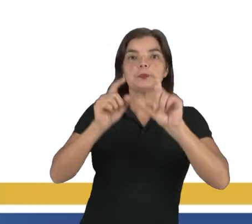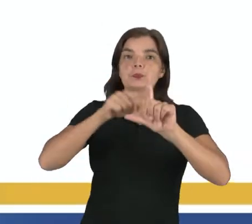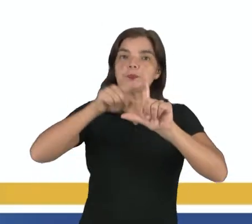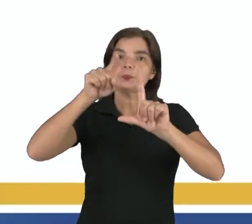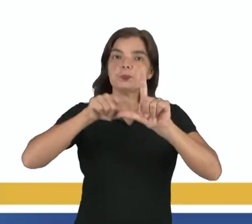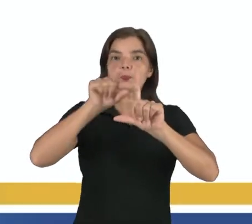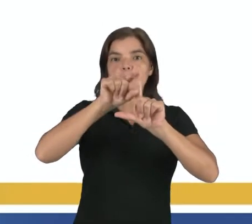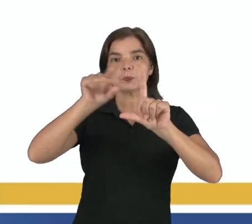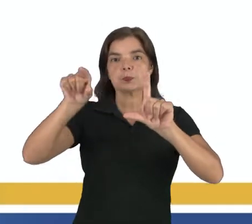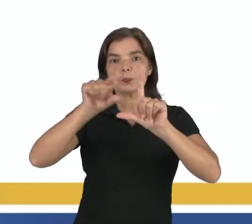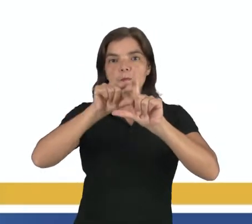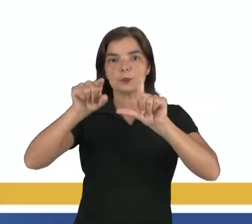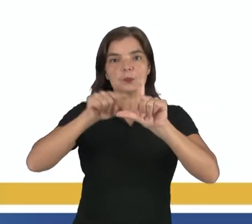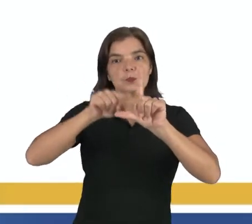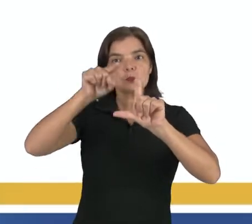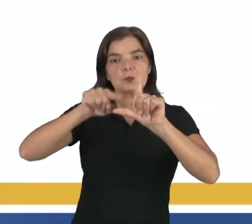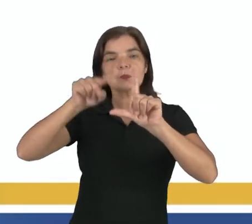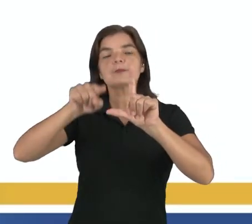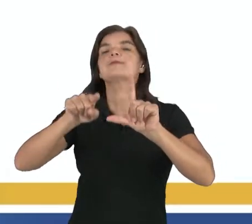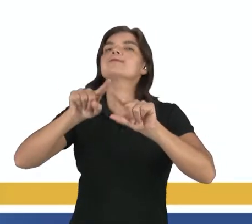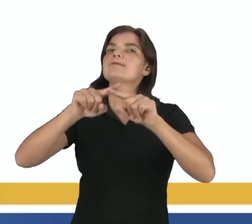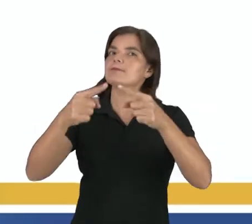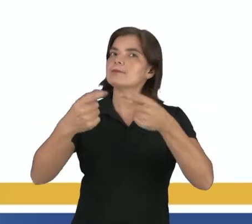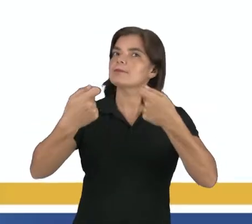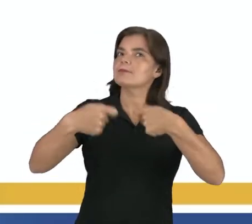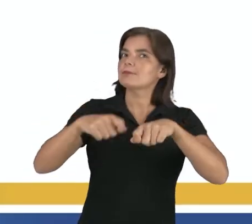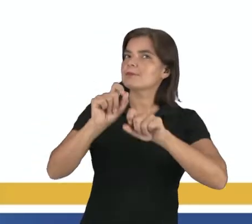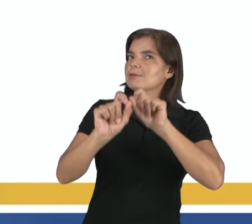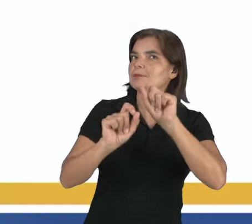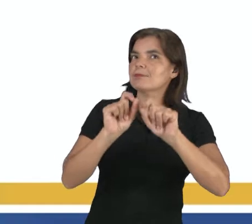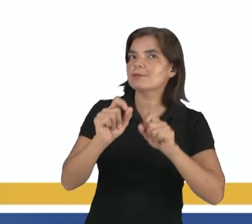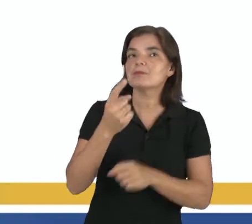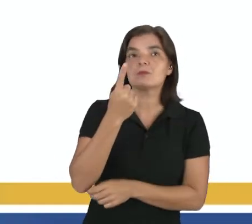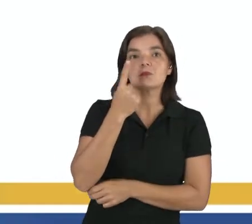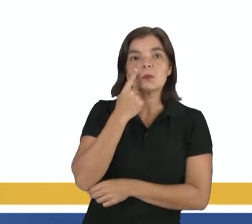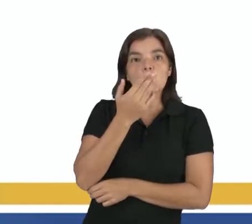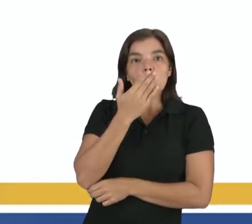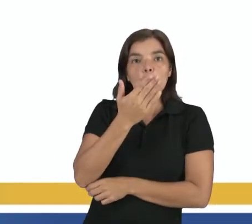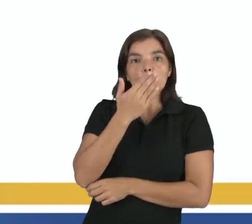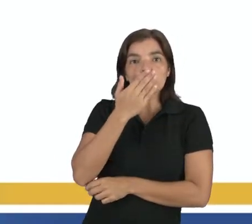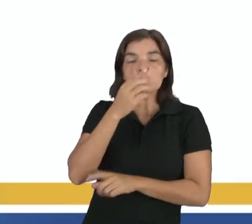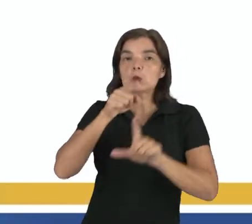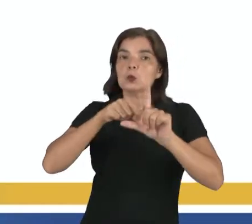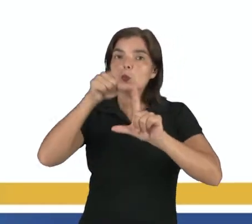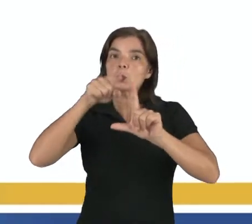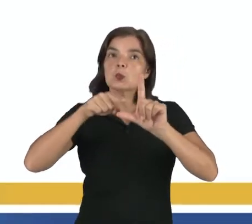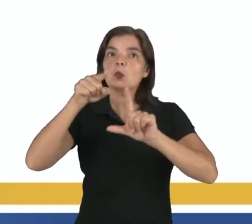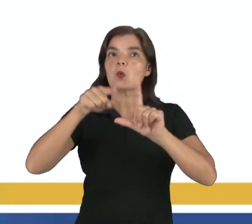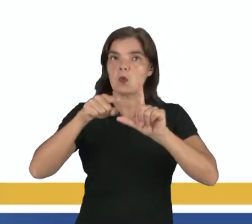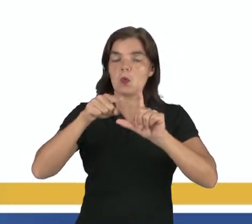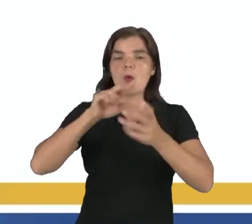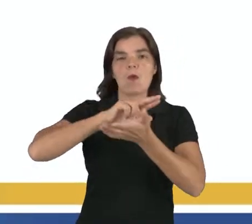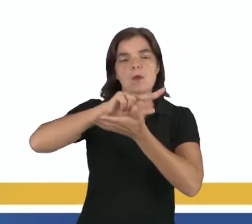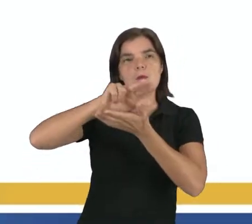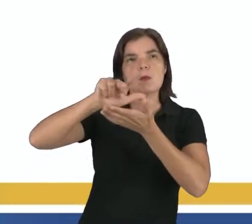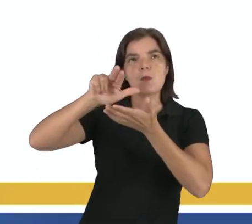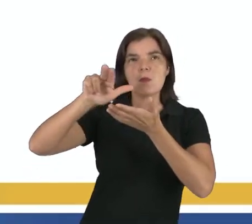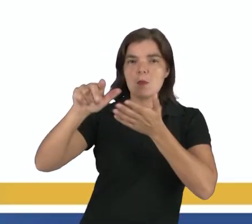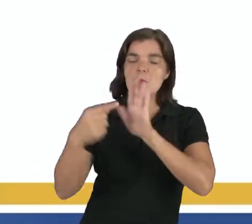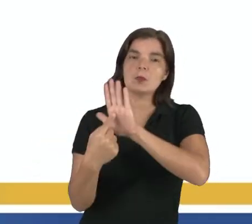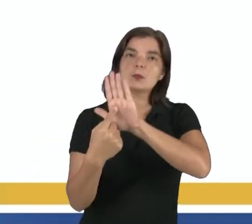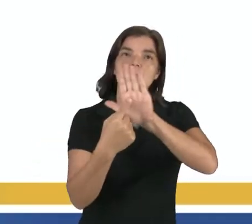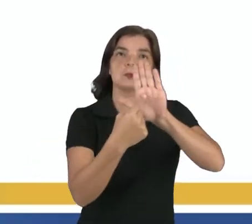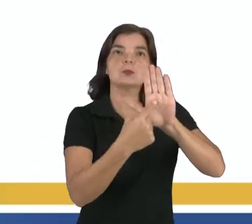de coluna ou de barra, mas nós precisamos primeiro ver os tipos de gráfico, que ele inclui as diversas formas